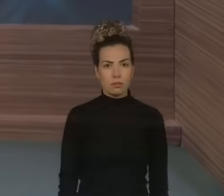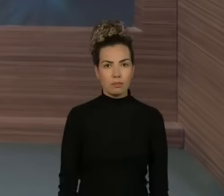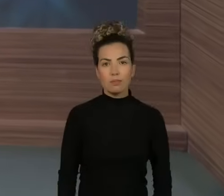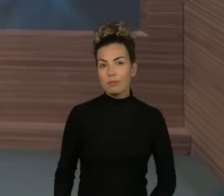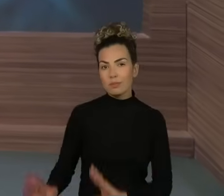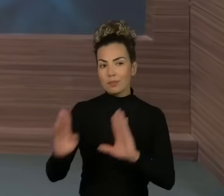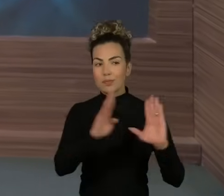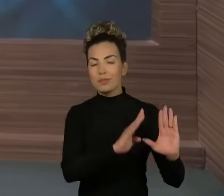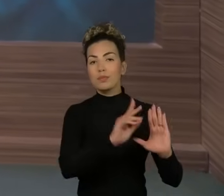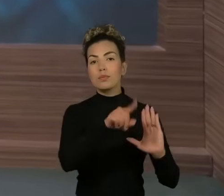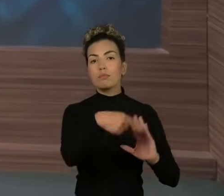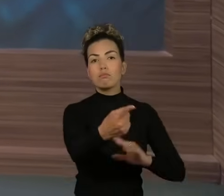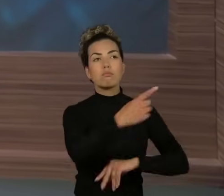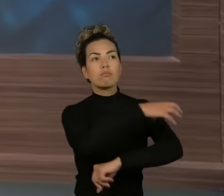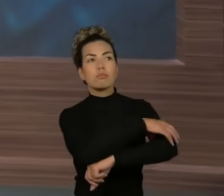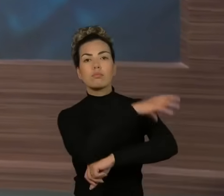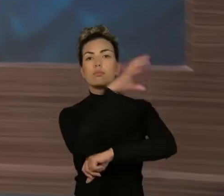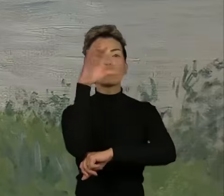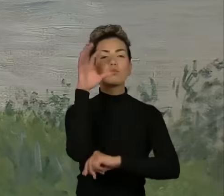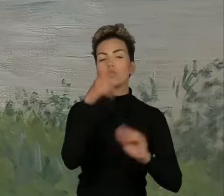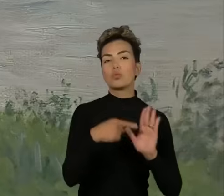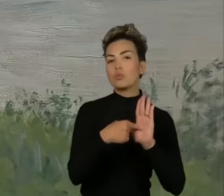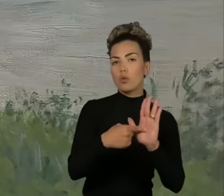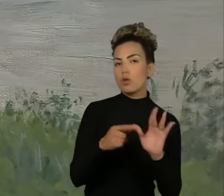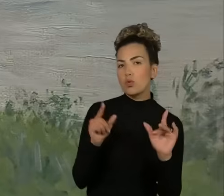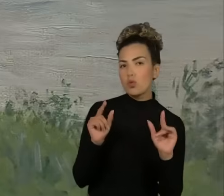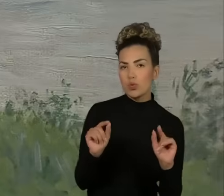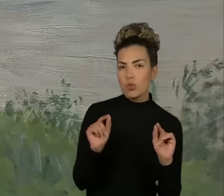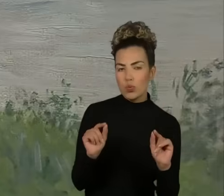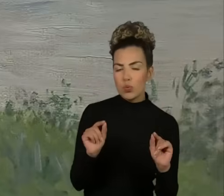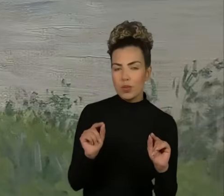Veja a seguir aqui no Repórter Eco.